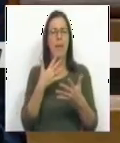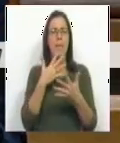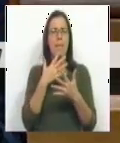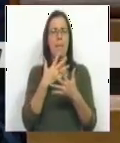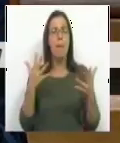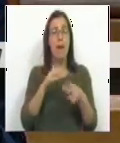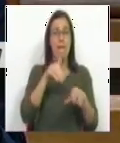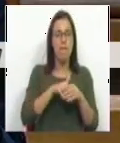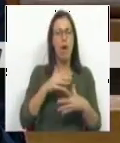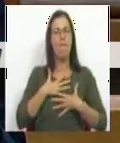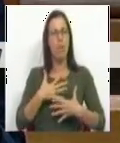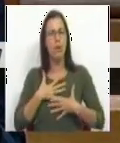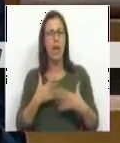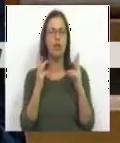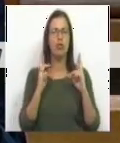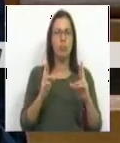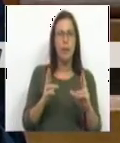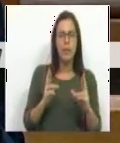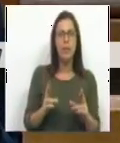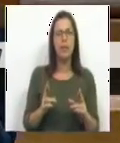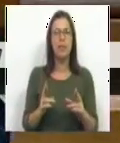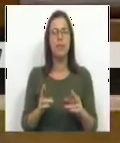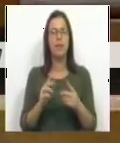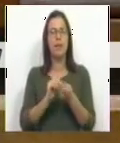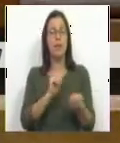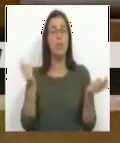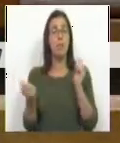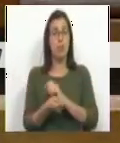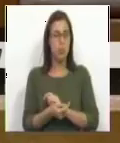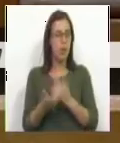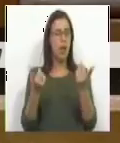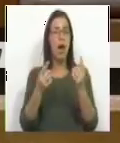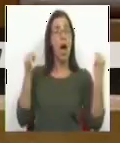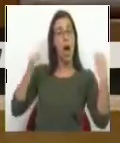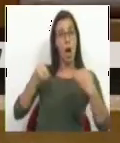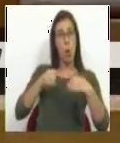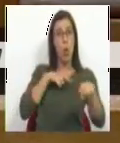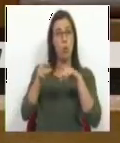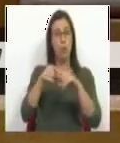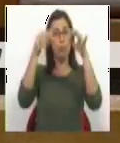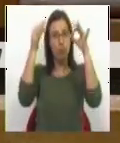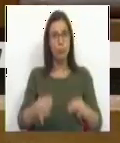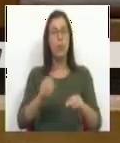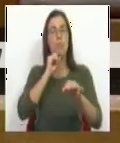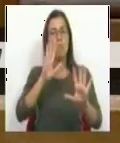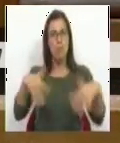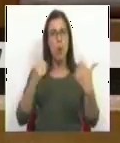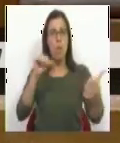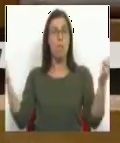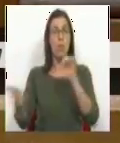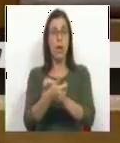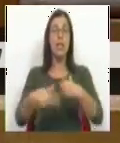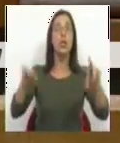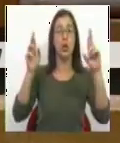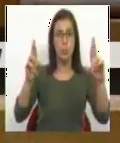de votos, de vontades e de expectativa numa mudança, num acordo político que concretizasse essa mudança, essa